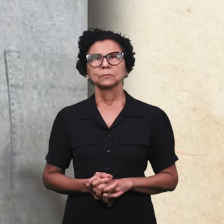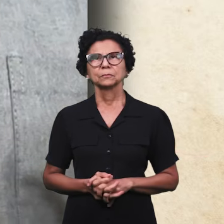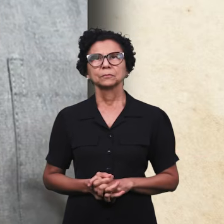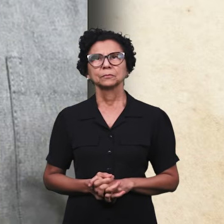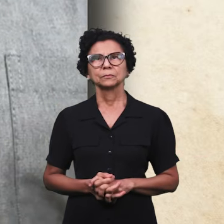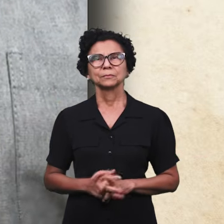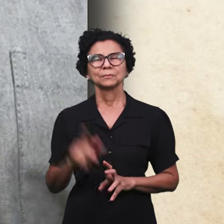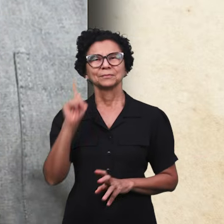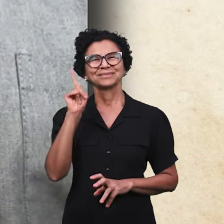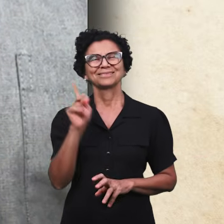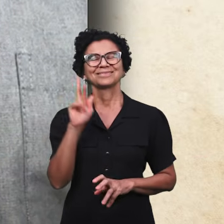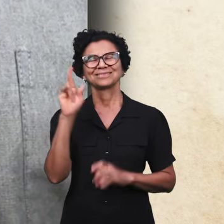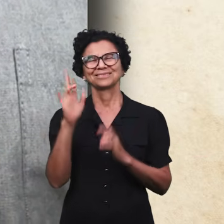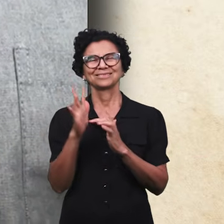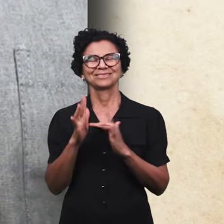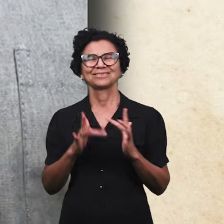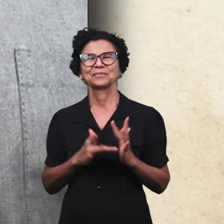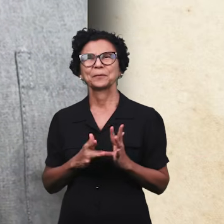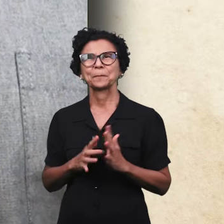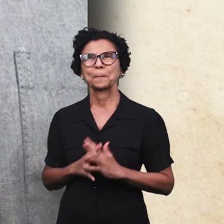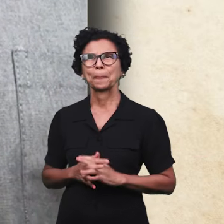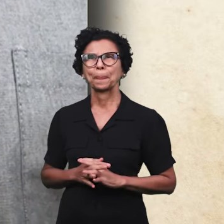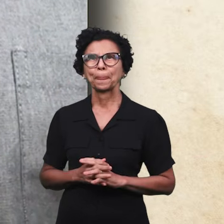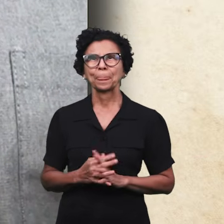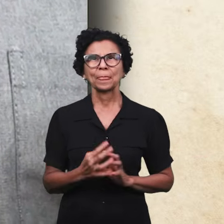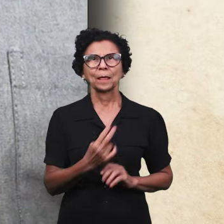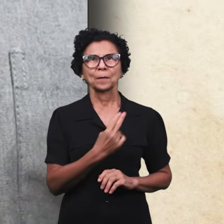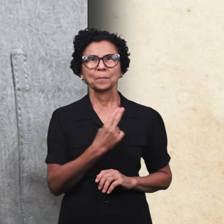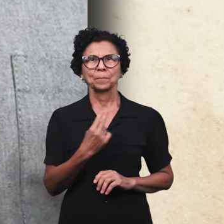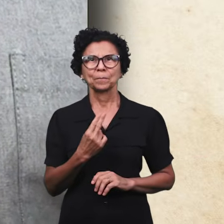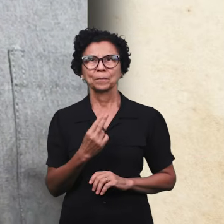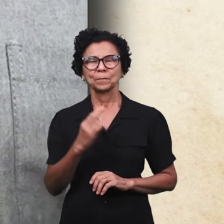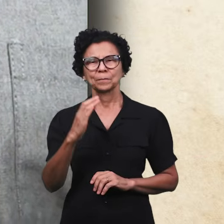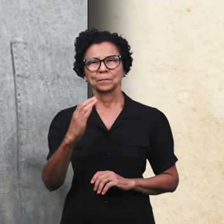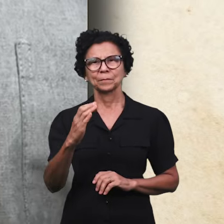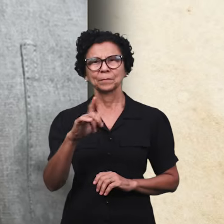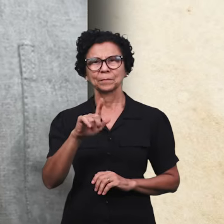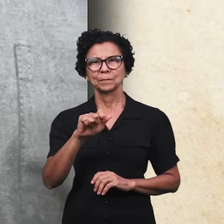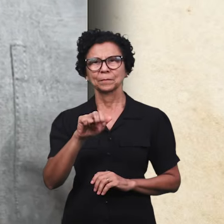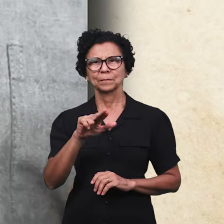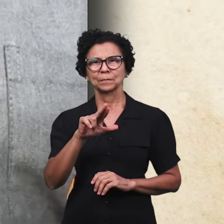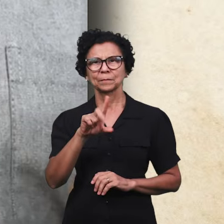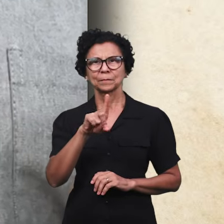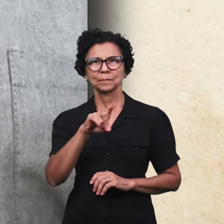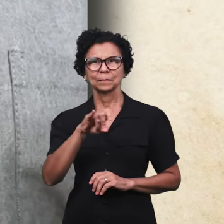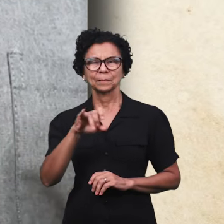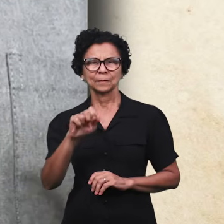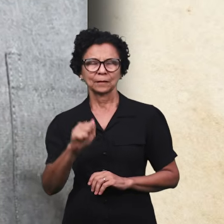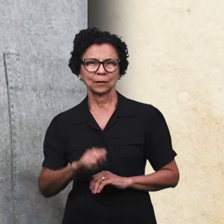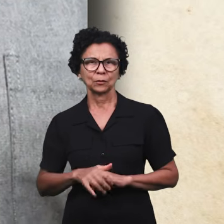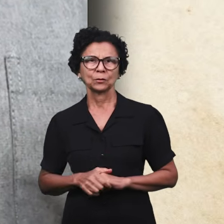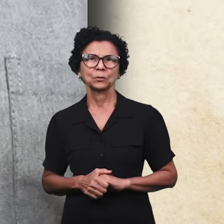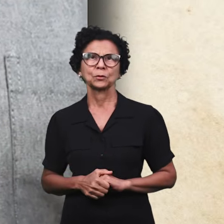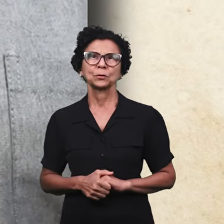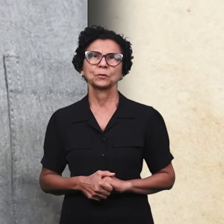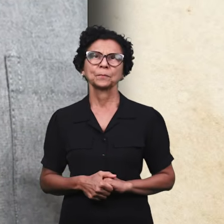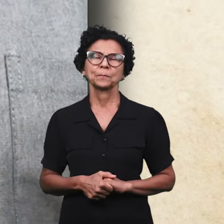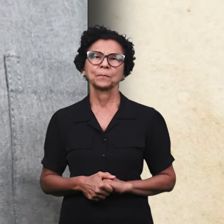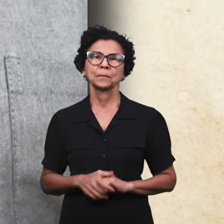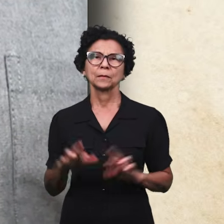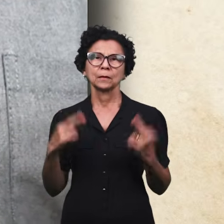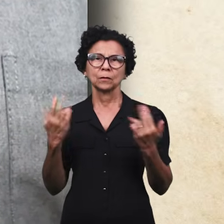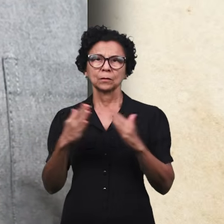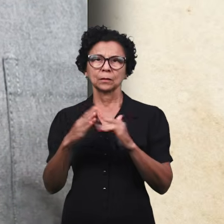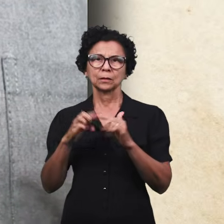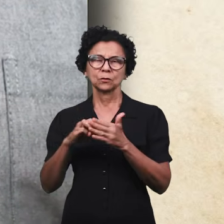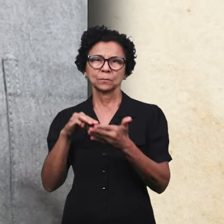A paz do Senhor Jesus. Me chamo Cláudio Gabriel, congrego na Igreja Cristã Maranata de